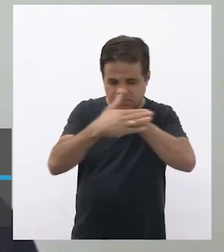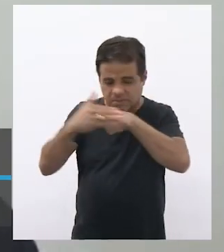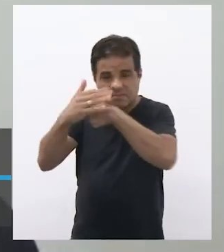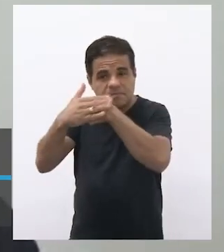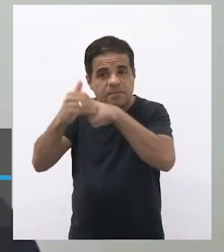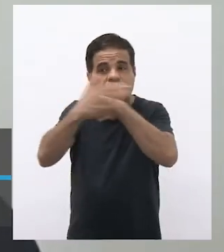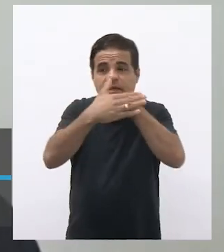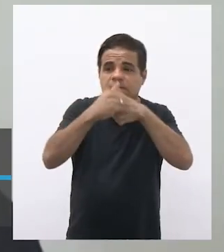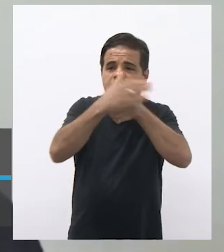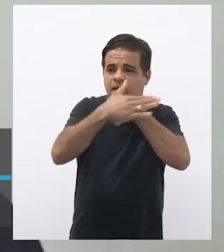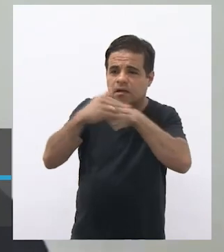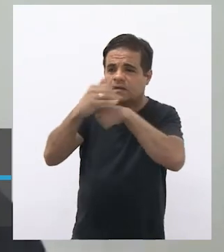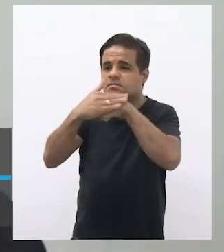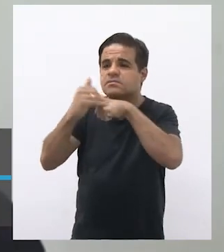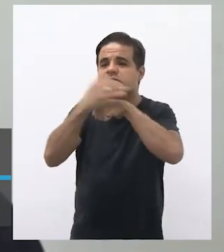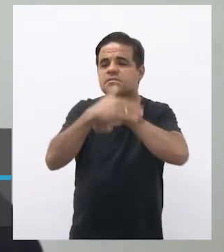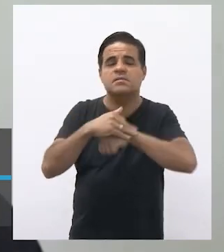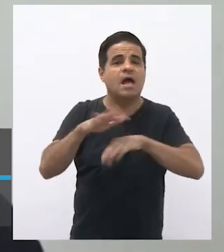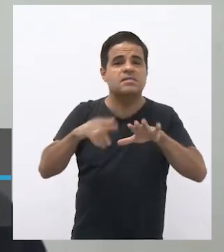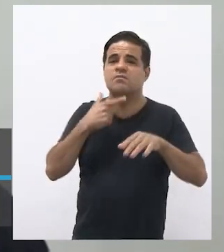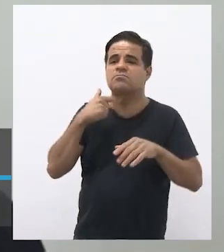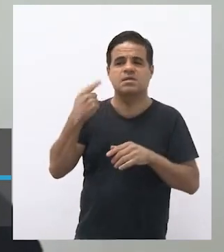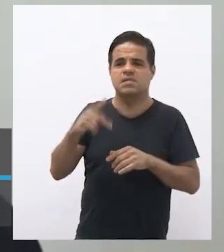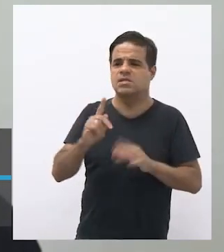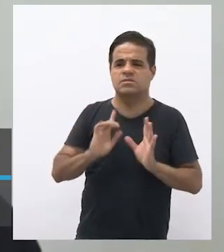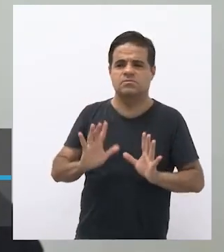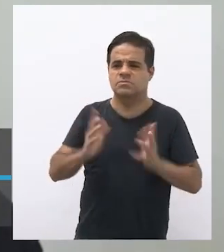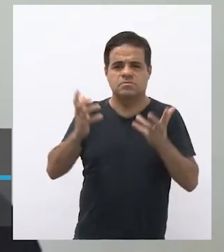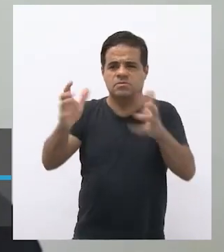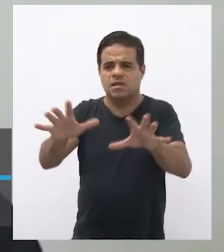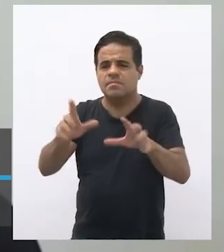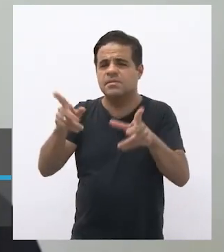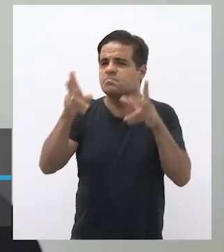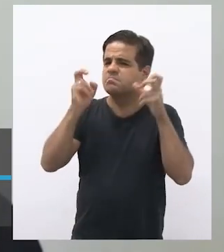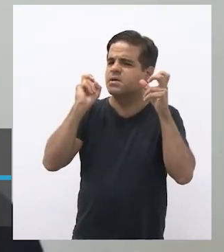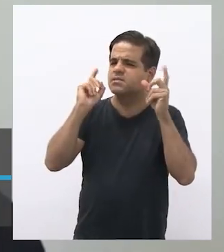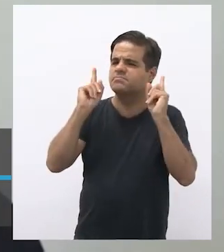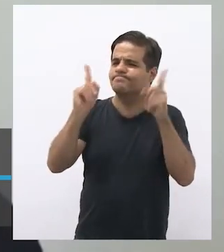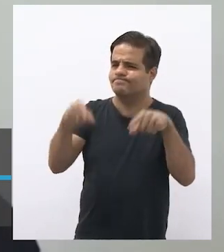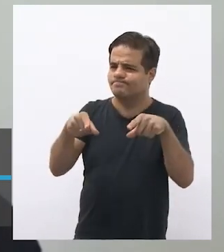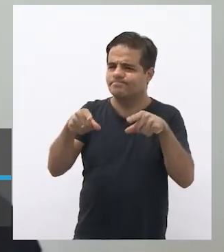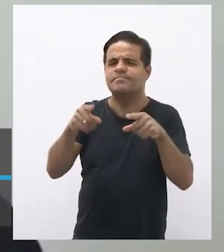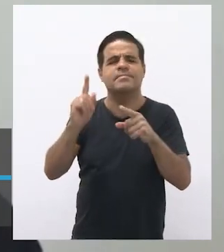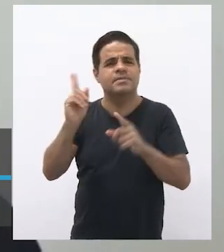doméstica, ela pode ser mascarada, né, pela pandemia da Covid-19.